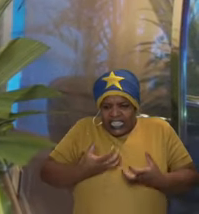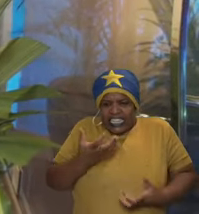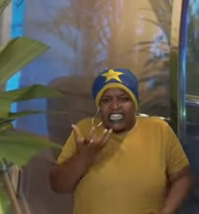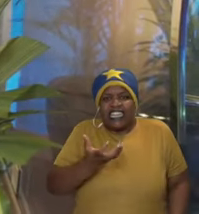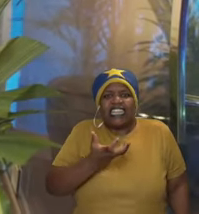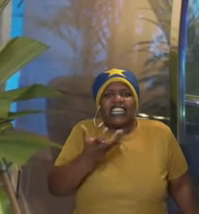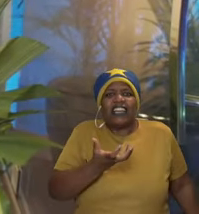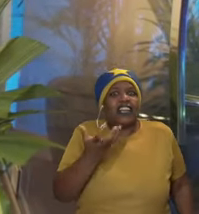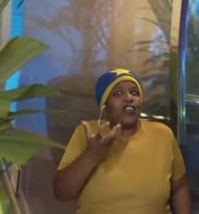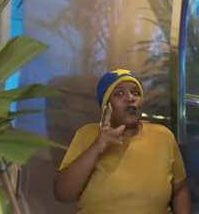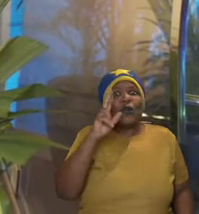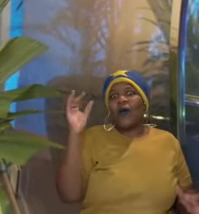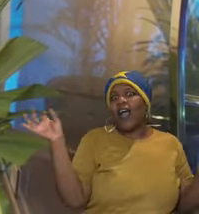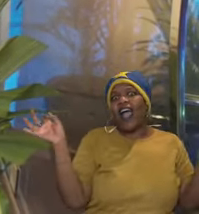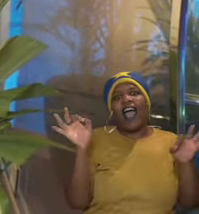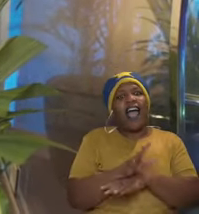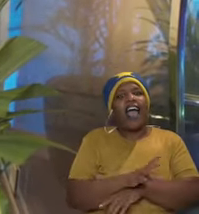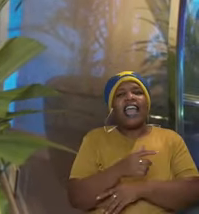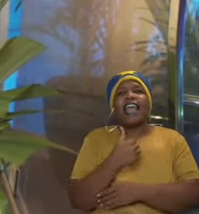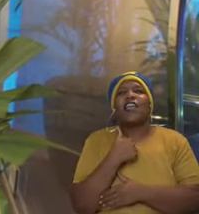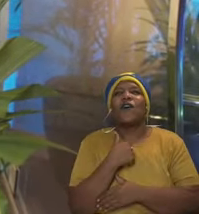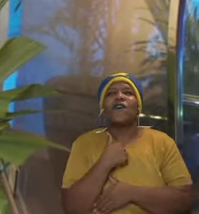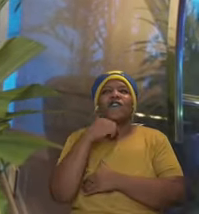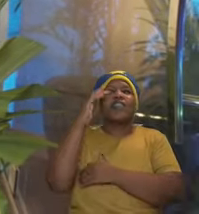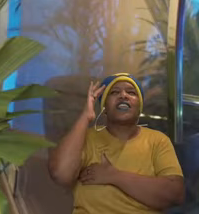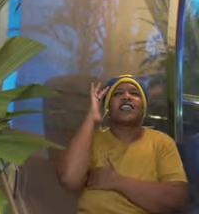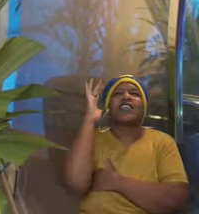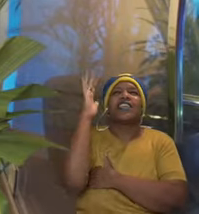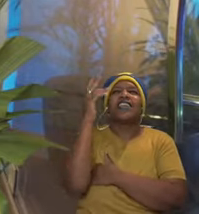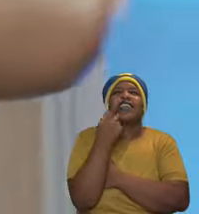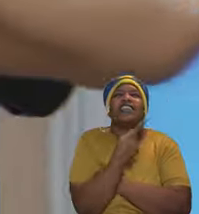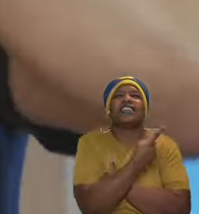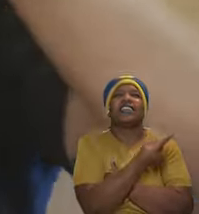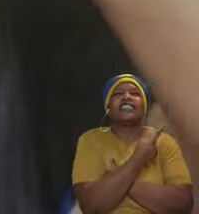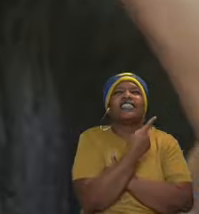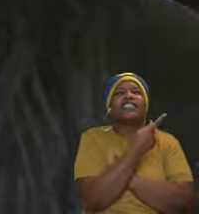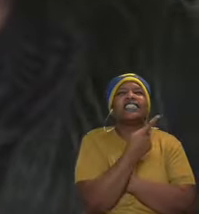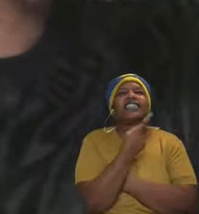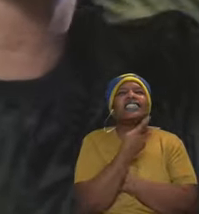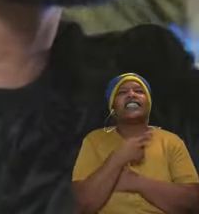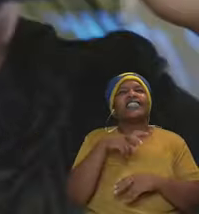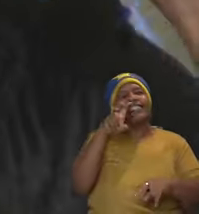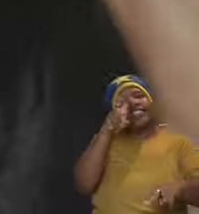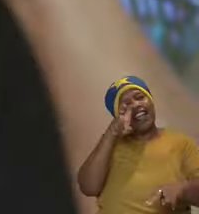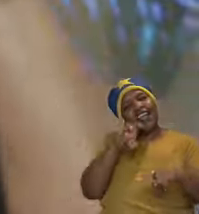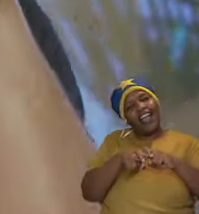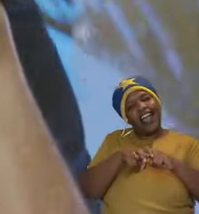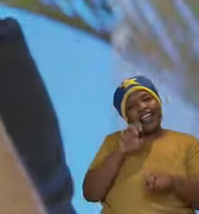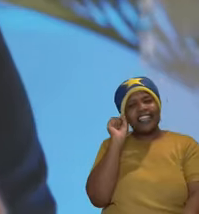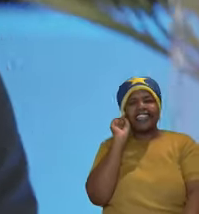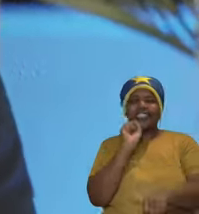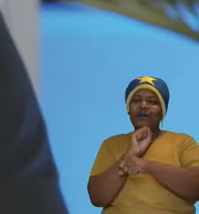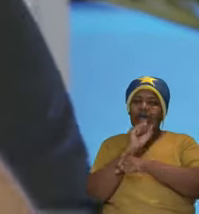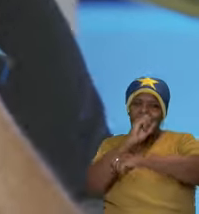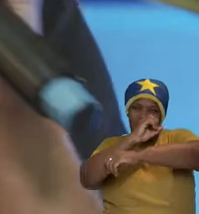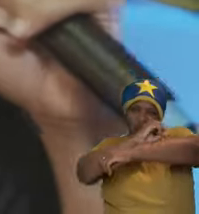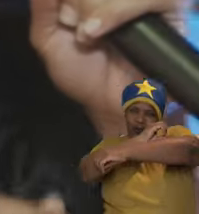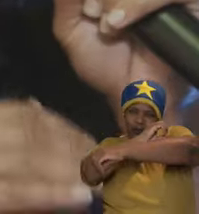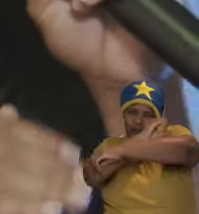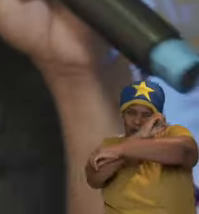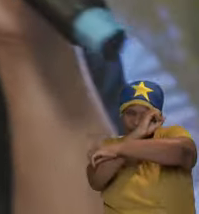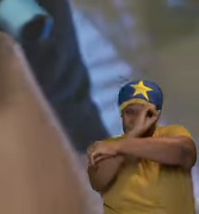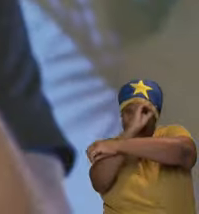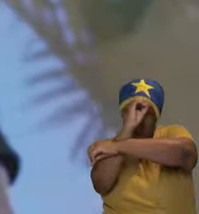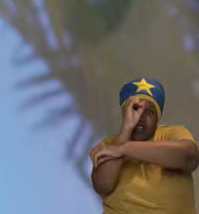que nunca chegue ao fim? Eu fico aqui imaginando eu e você, sentar no fim da ponte e esperar o sol nascer.